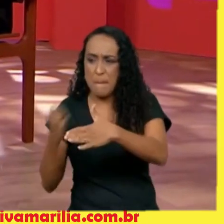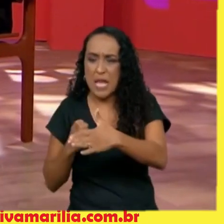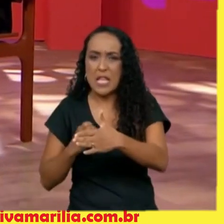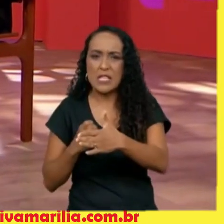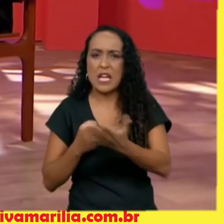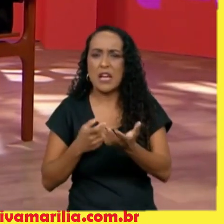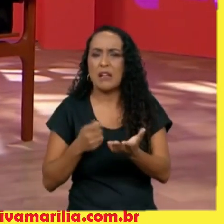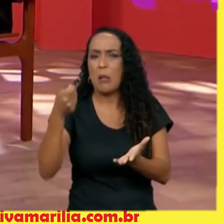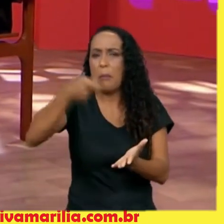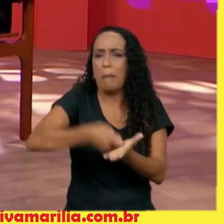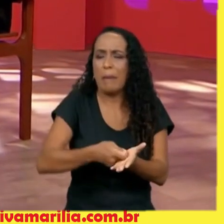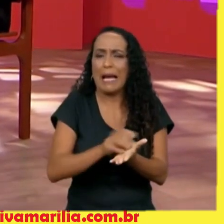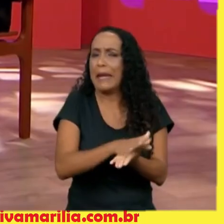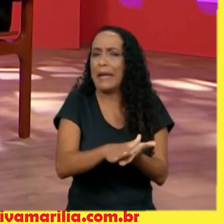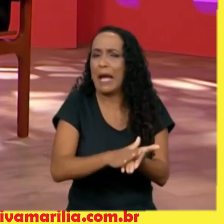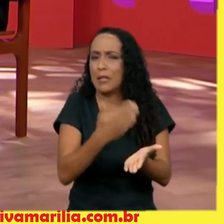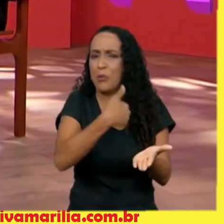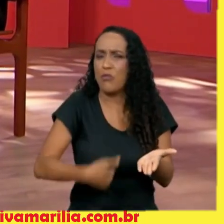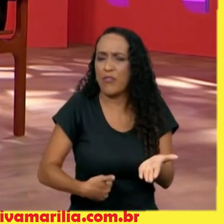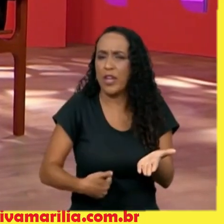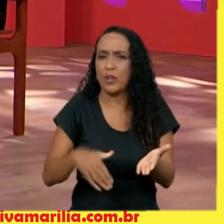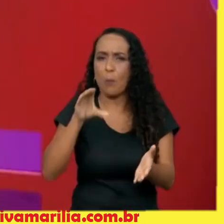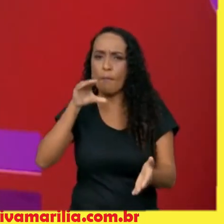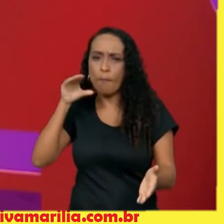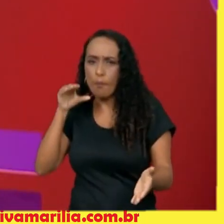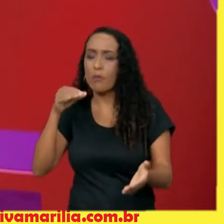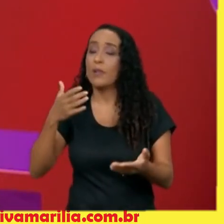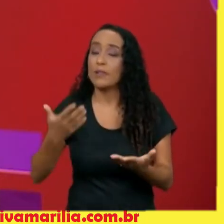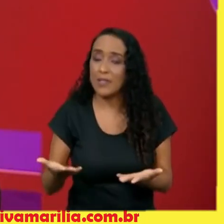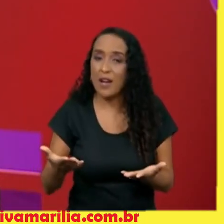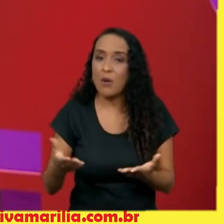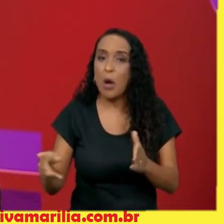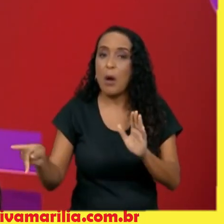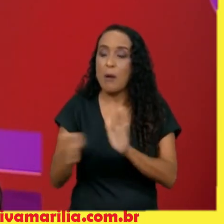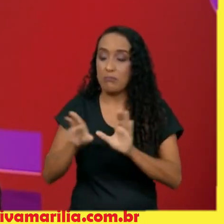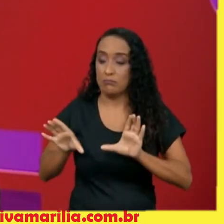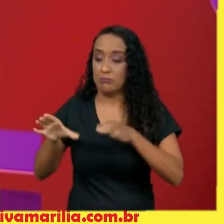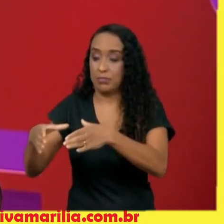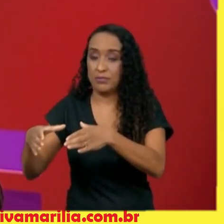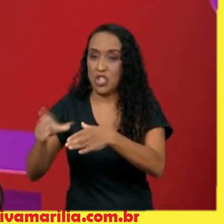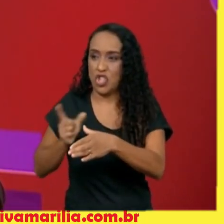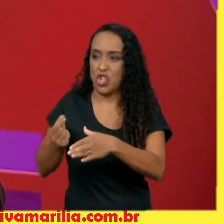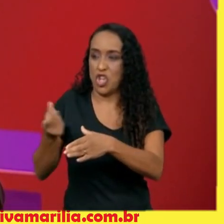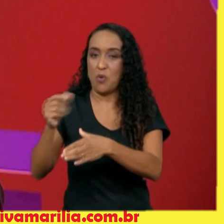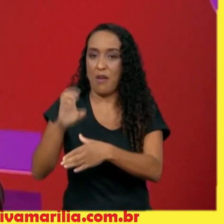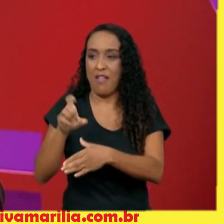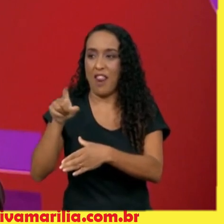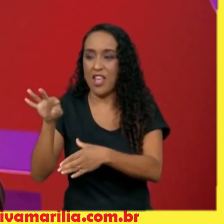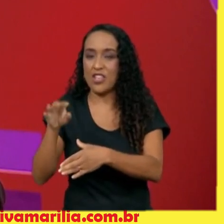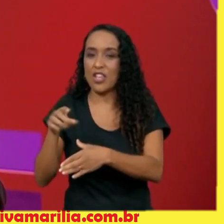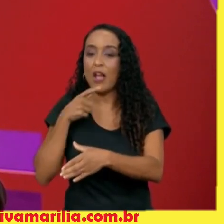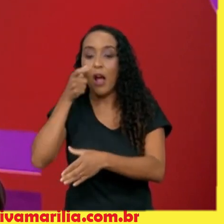de baixo custo via bancos estatais. Exatamente. O negócio da elite é o Estado, é a política. Esse pessoal não produz nada, não